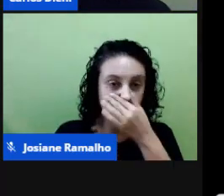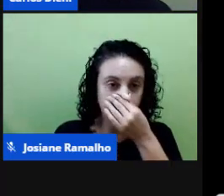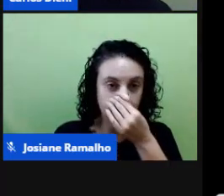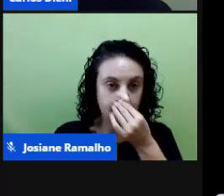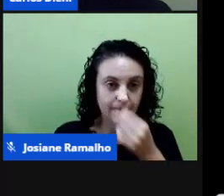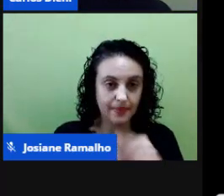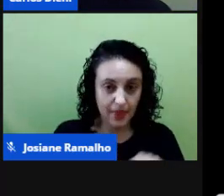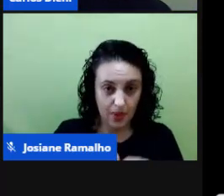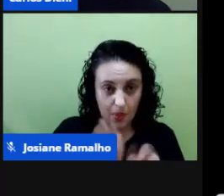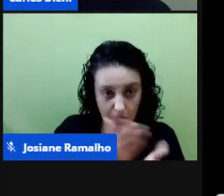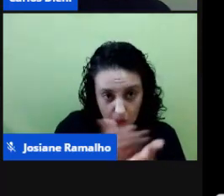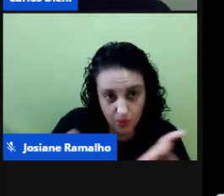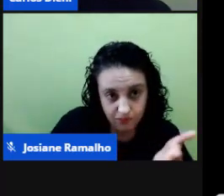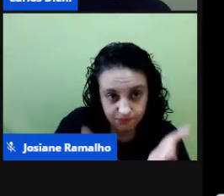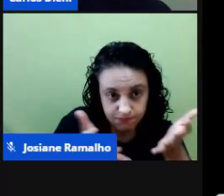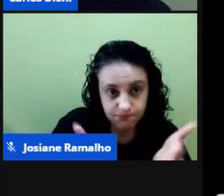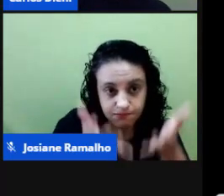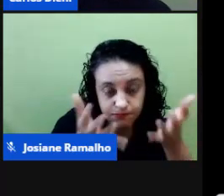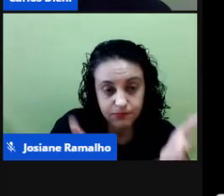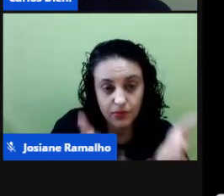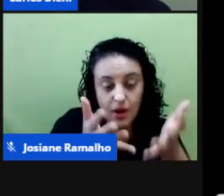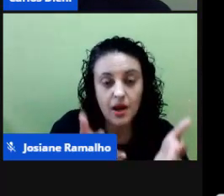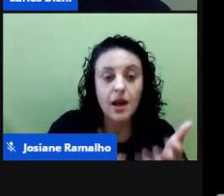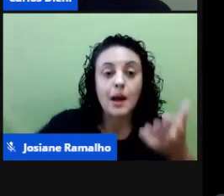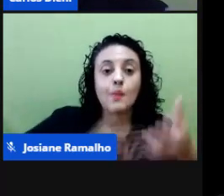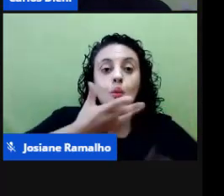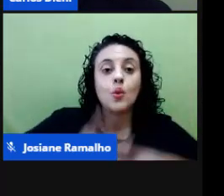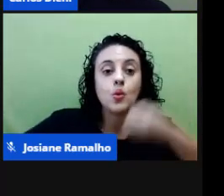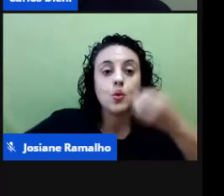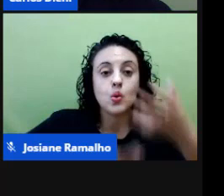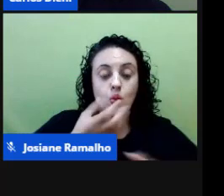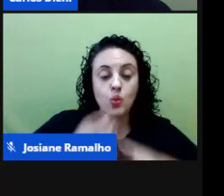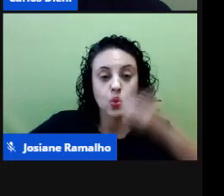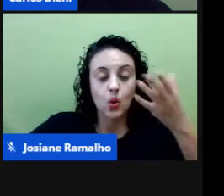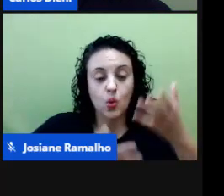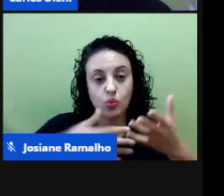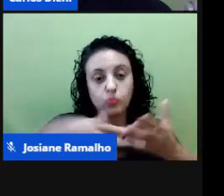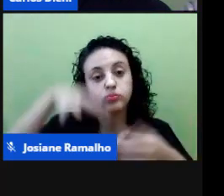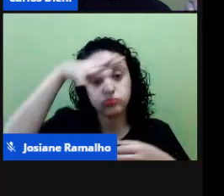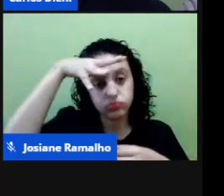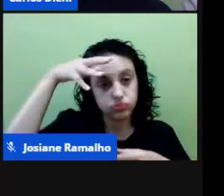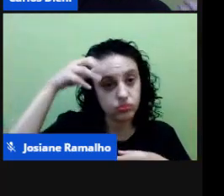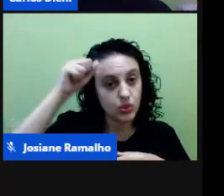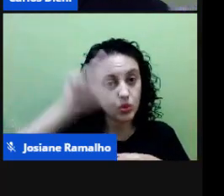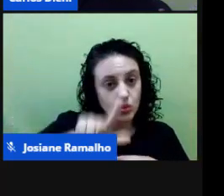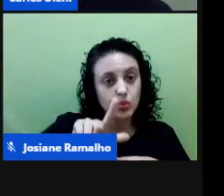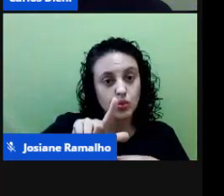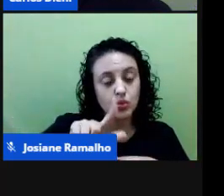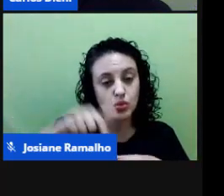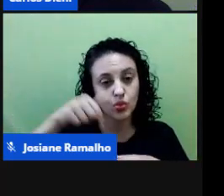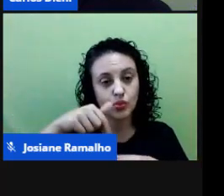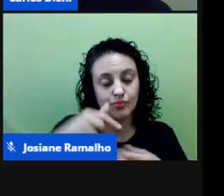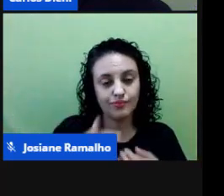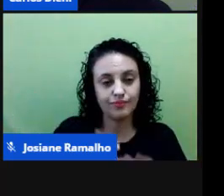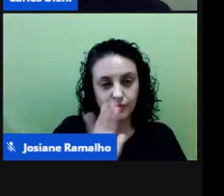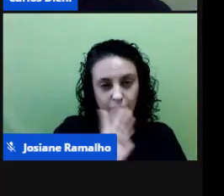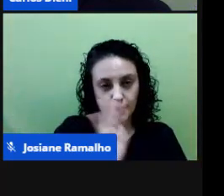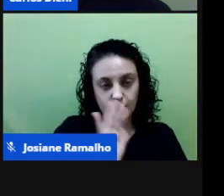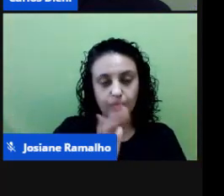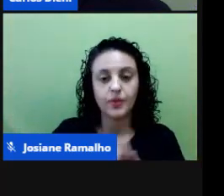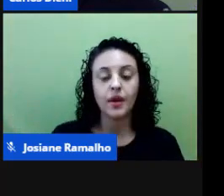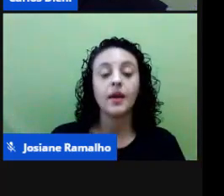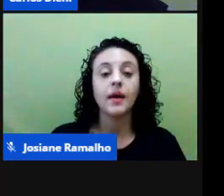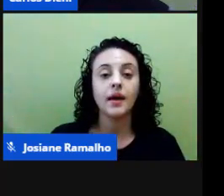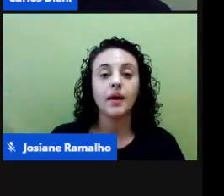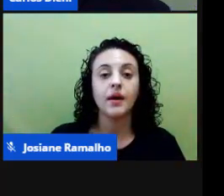incentivo à produção regional. O Joel Pizzini, conforme eu falei, ele produziu